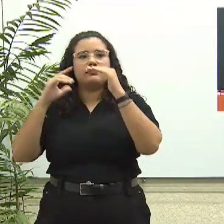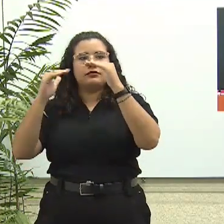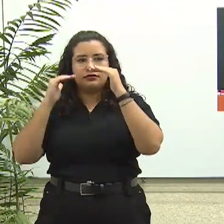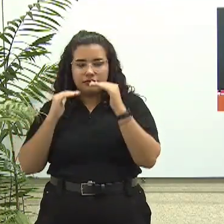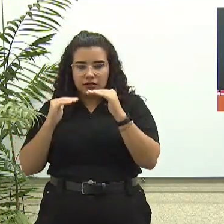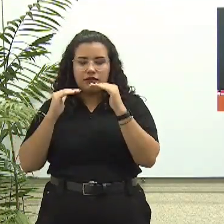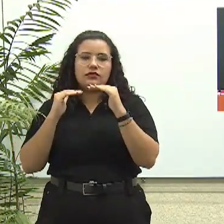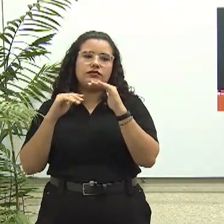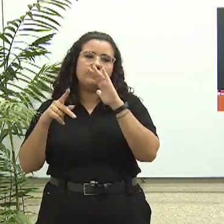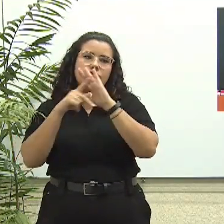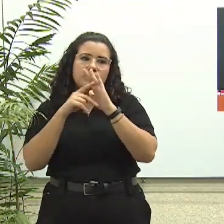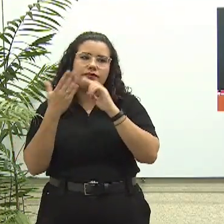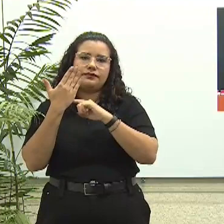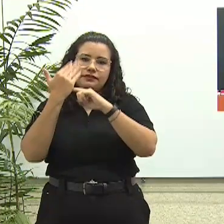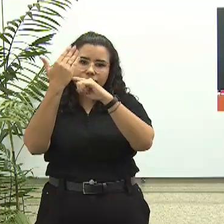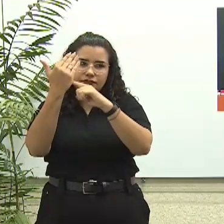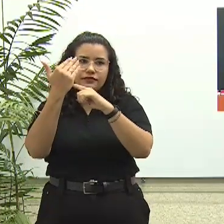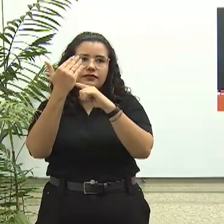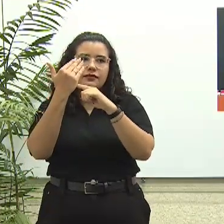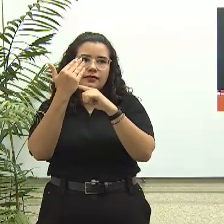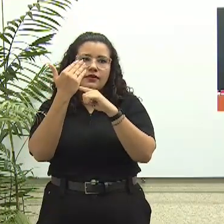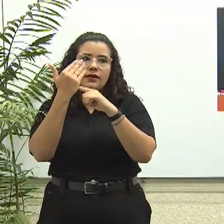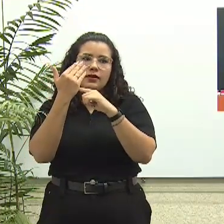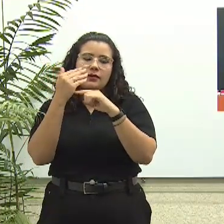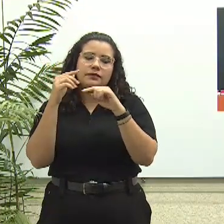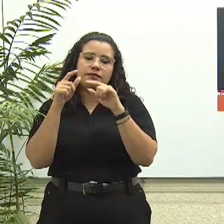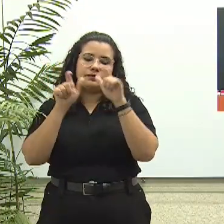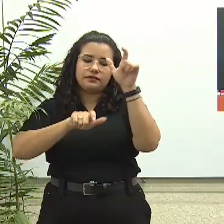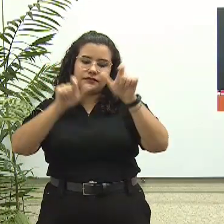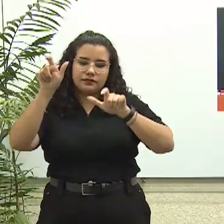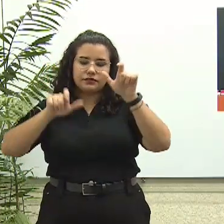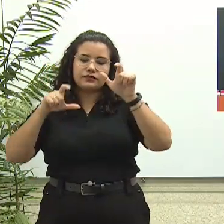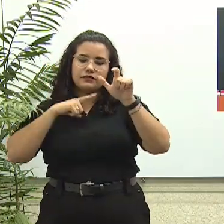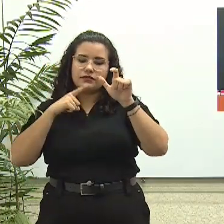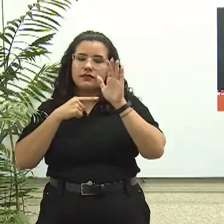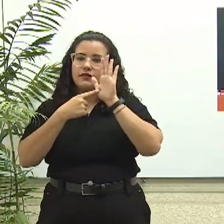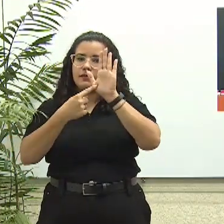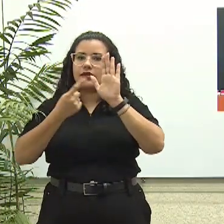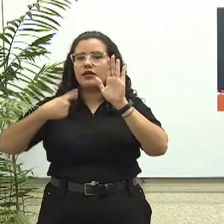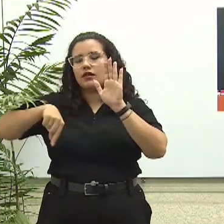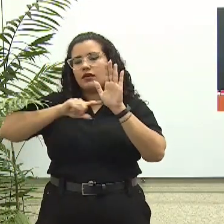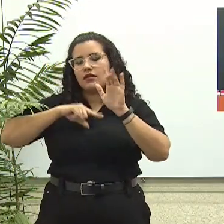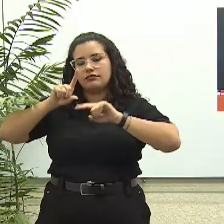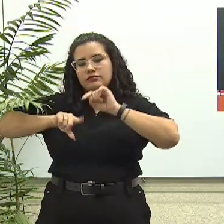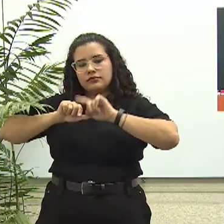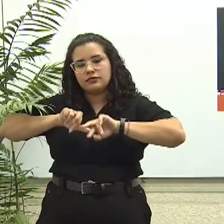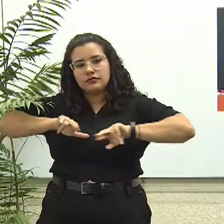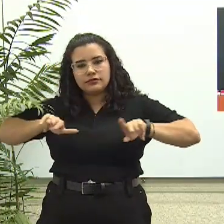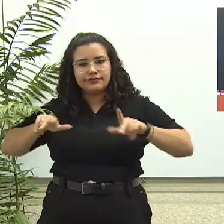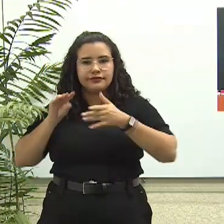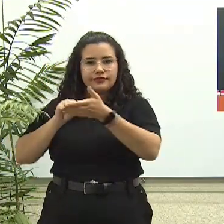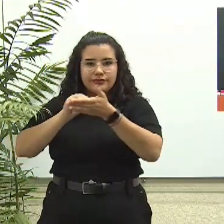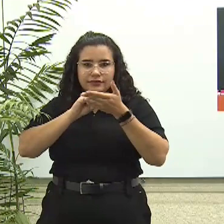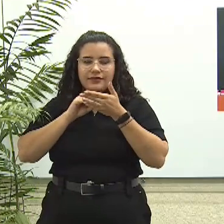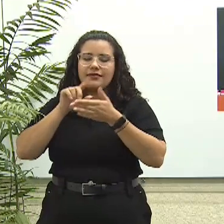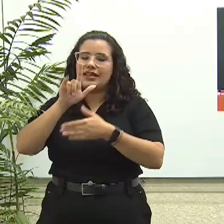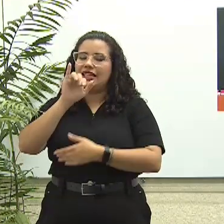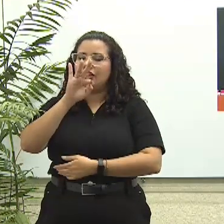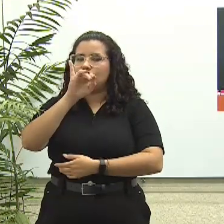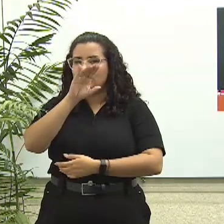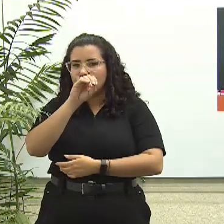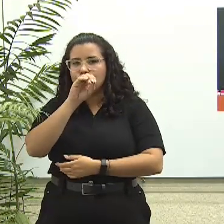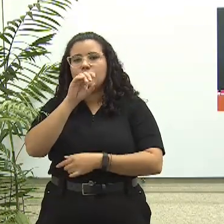desenvolvimento tecnológico nos legando o lugar de meros fornecedores de matériaprima lítio